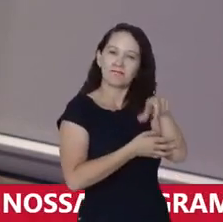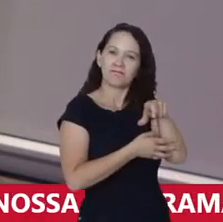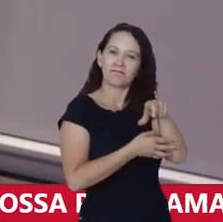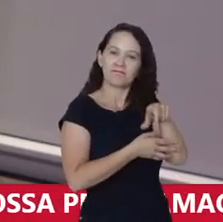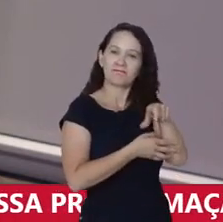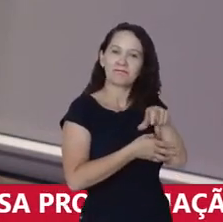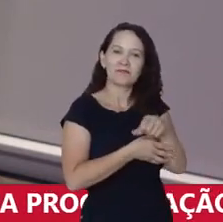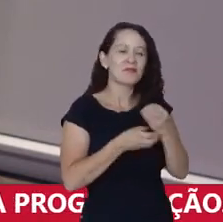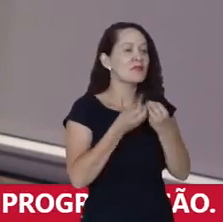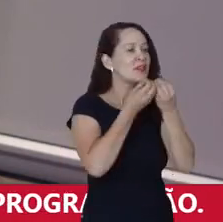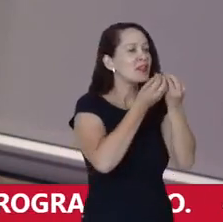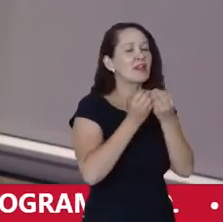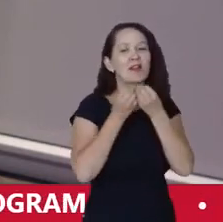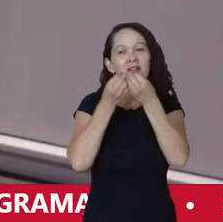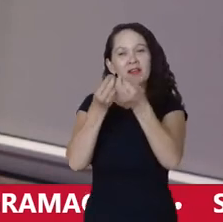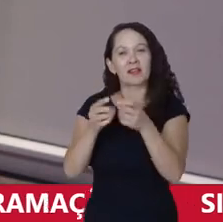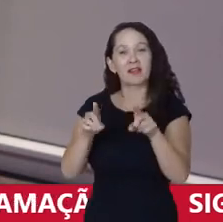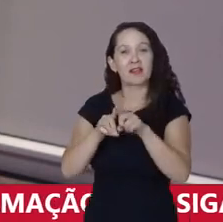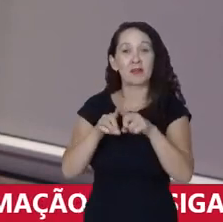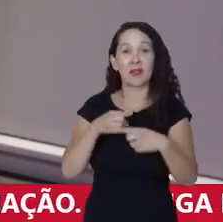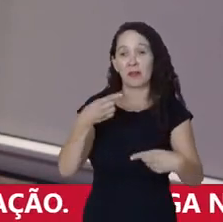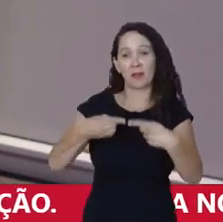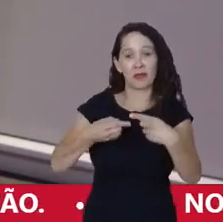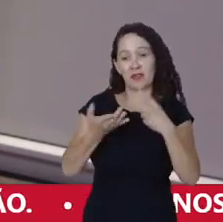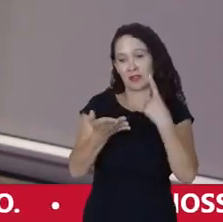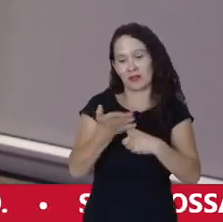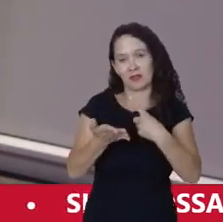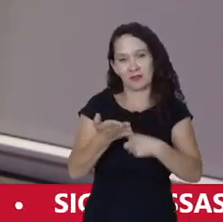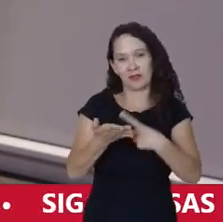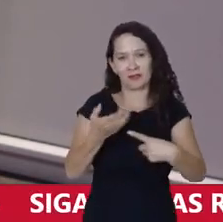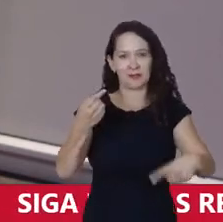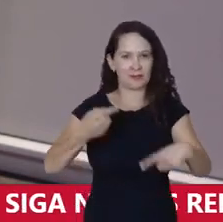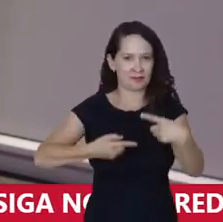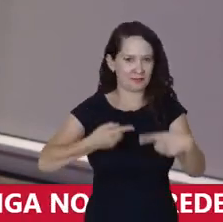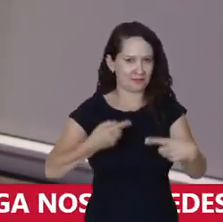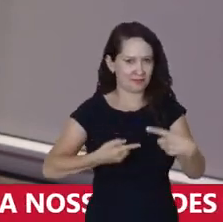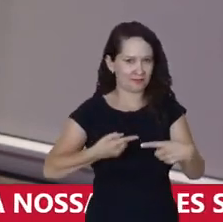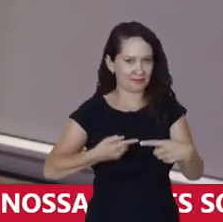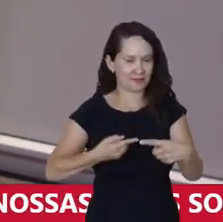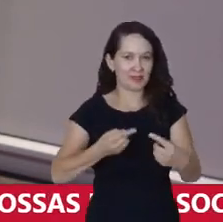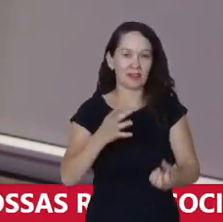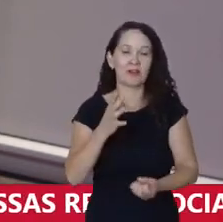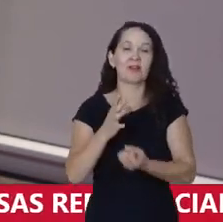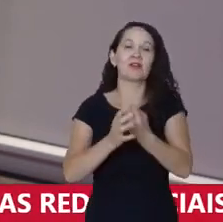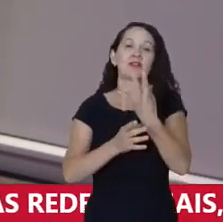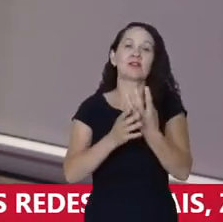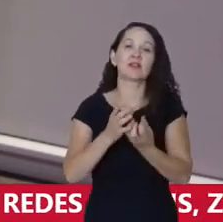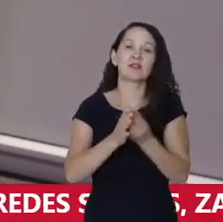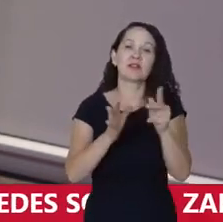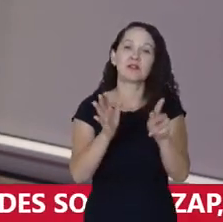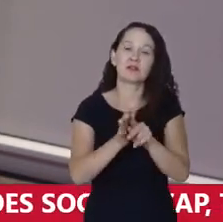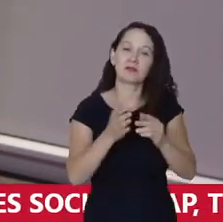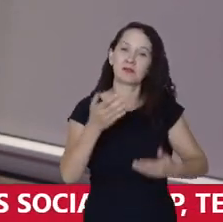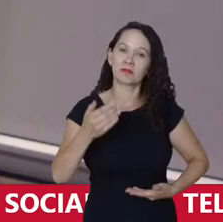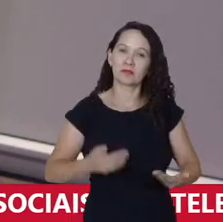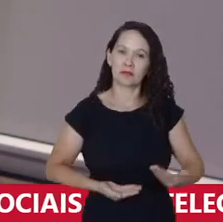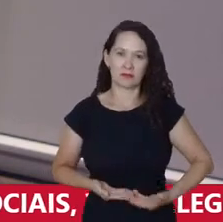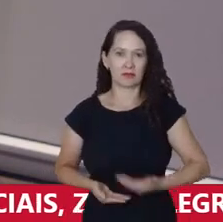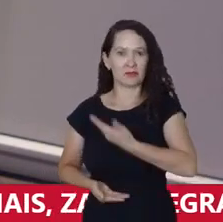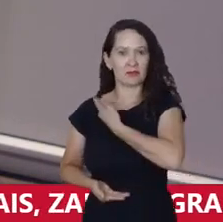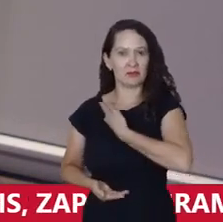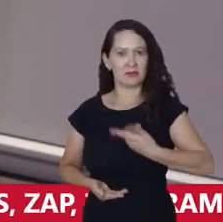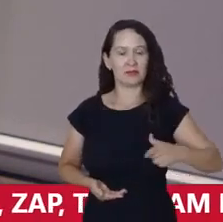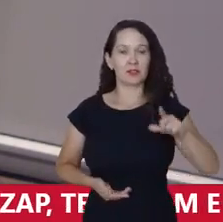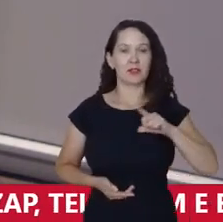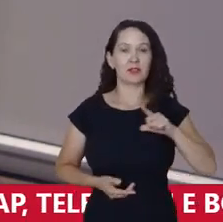que ele quiser, fazendo inclusive politicagem e, portanto, estabelecendo que os serviços públicos terão